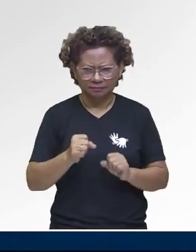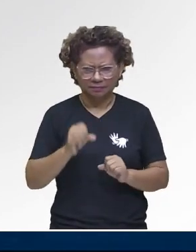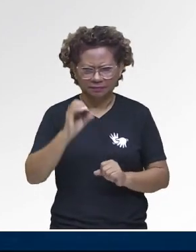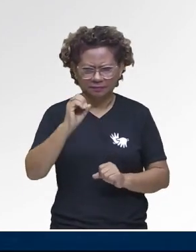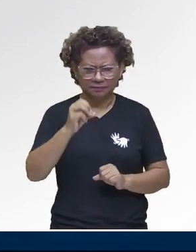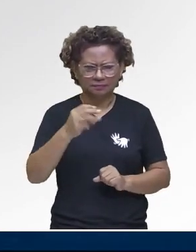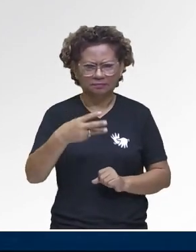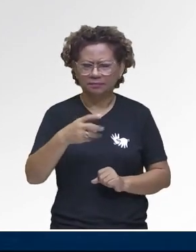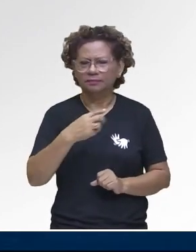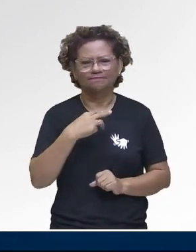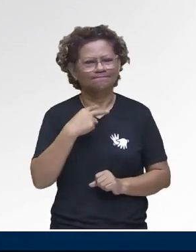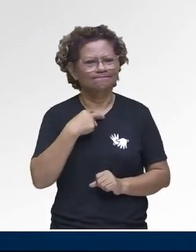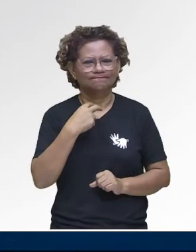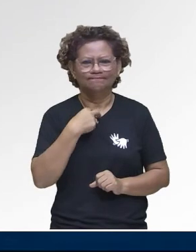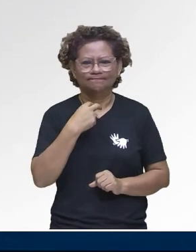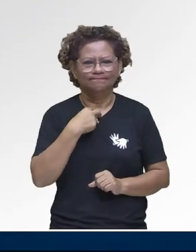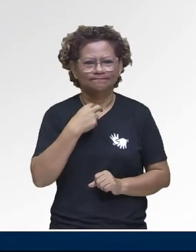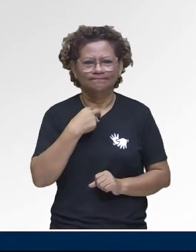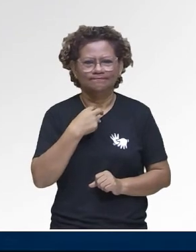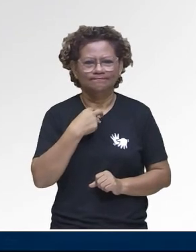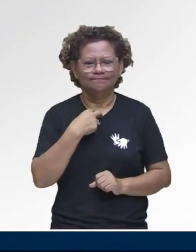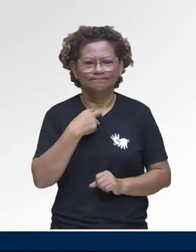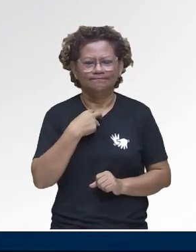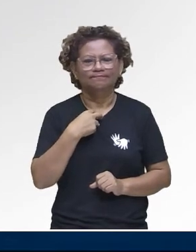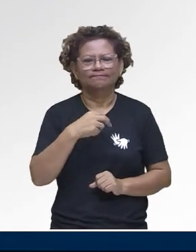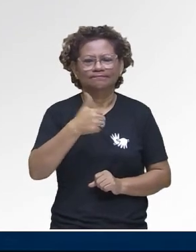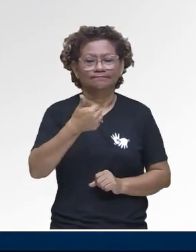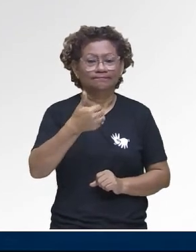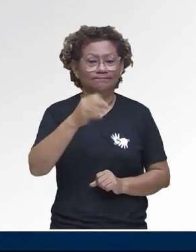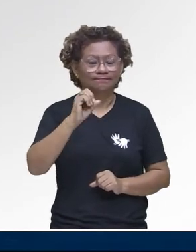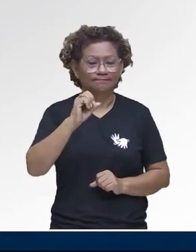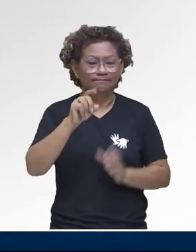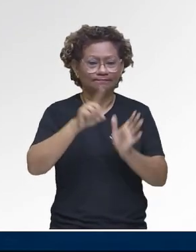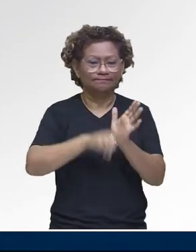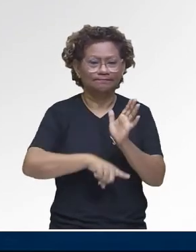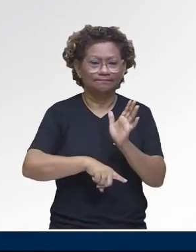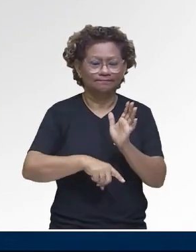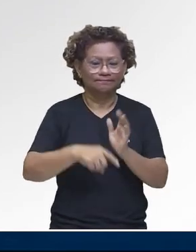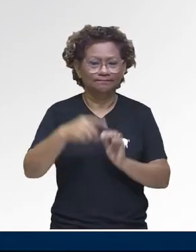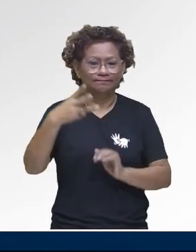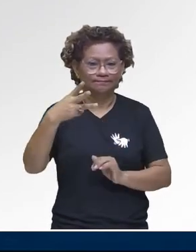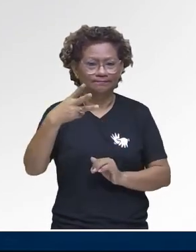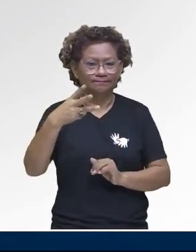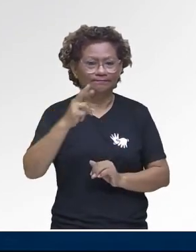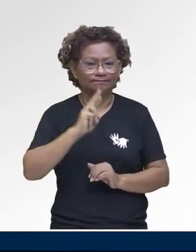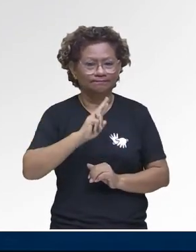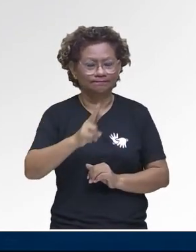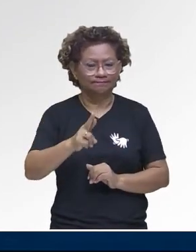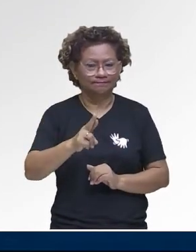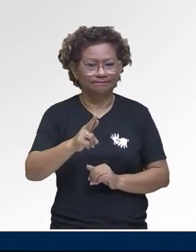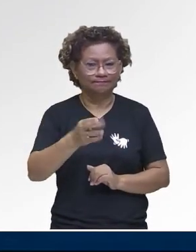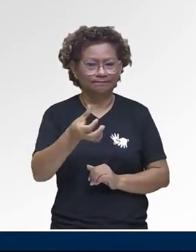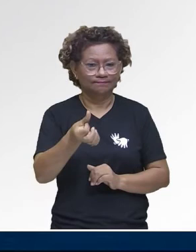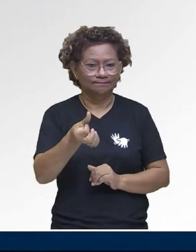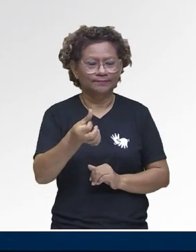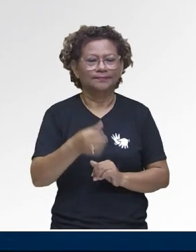10 menos 4 vai dar quanto? Vai dar 6. Devolvo 1 para outra casa